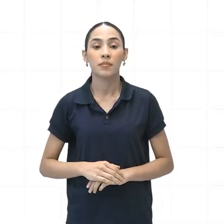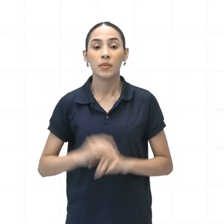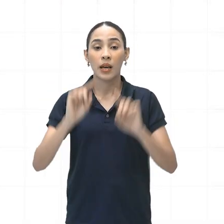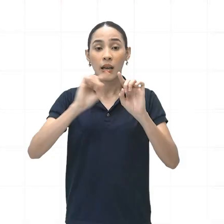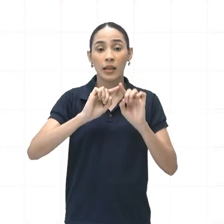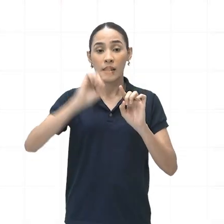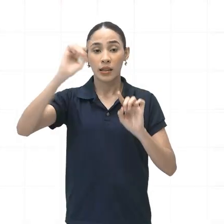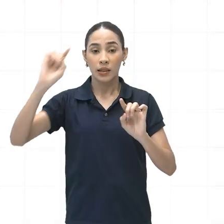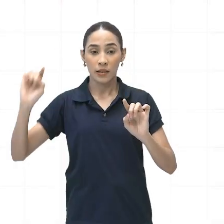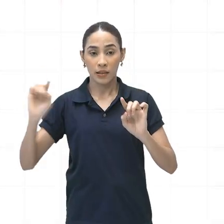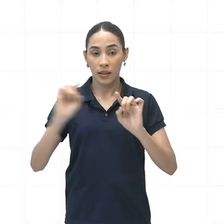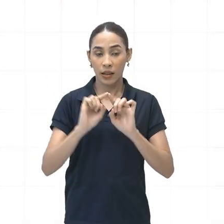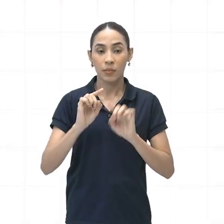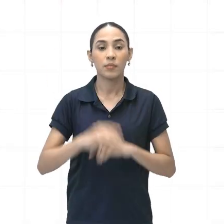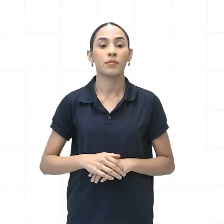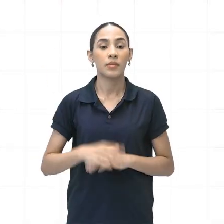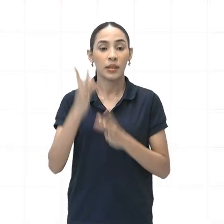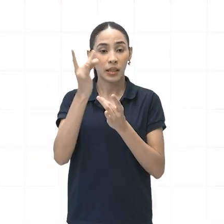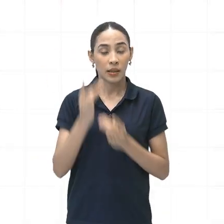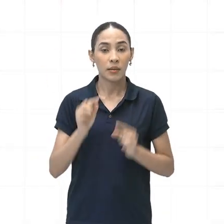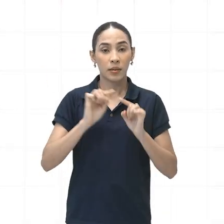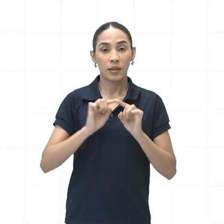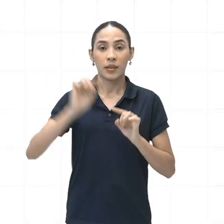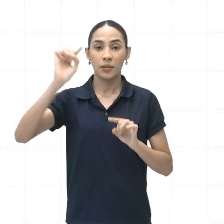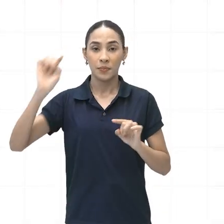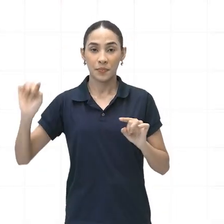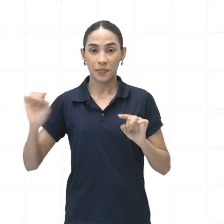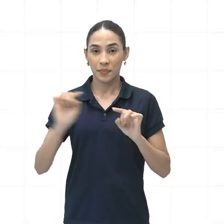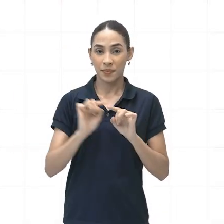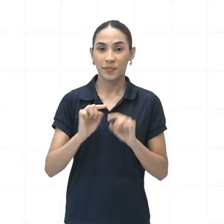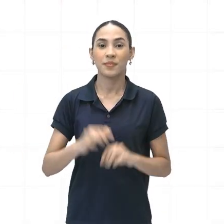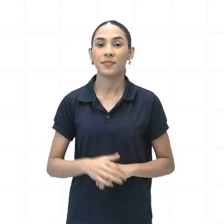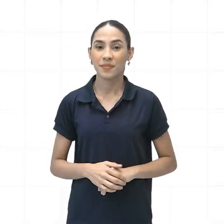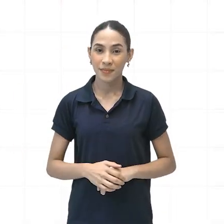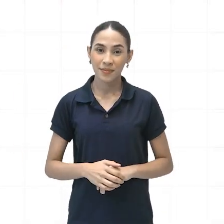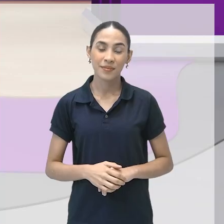de triângulos. Detalhamento, semelhança de triângulos.